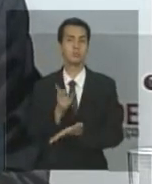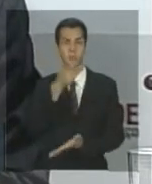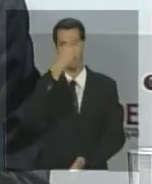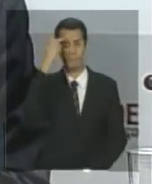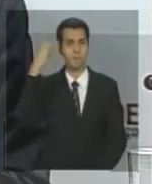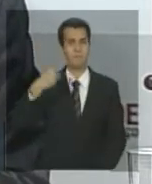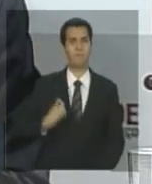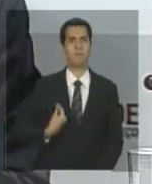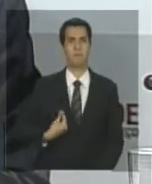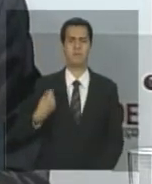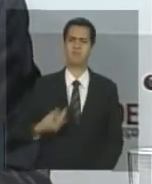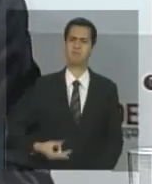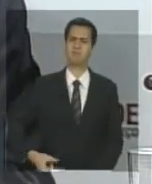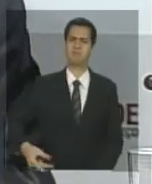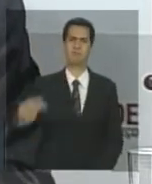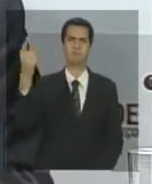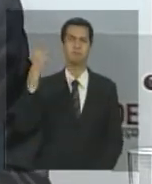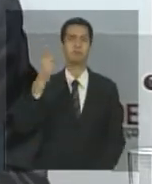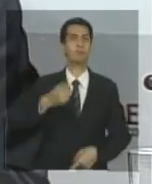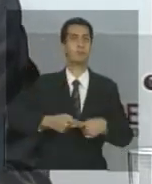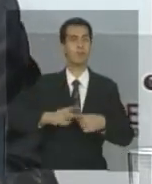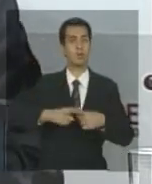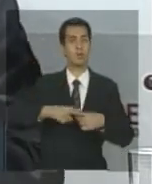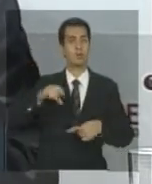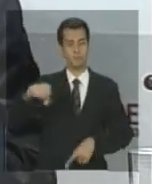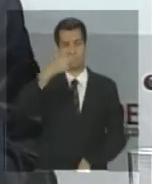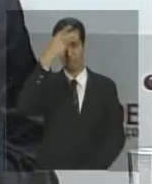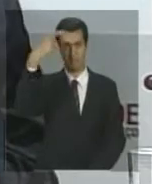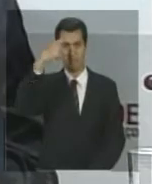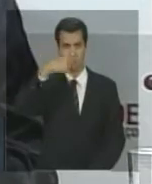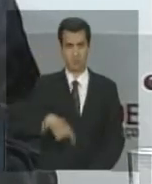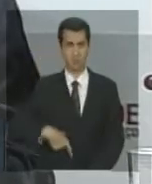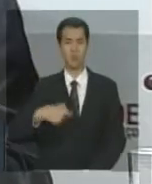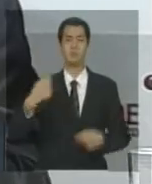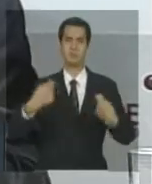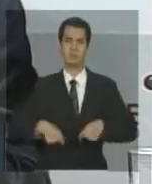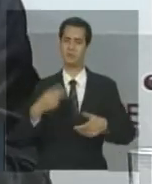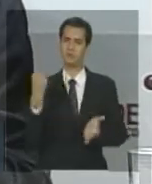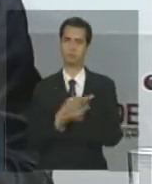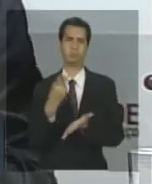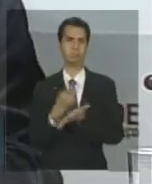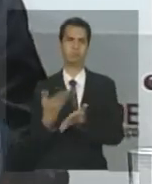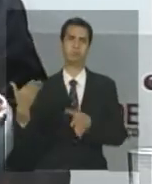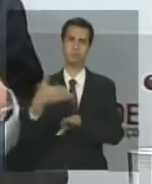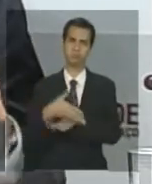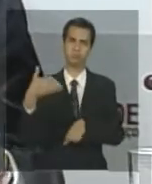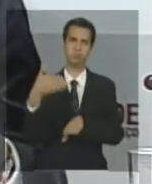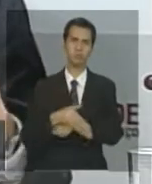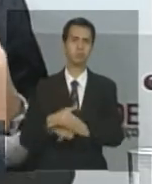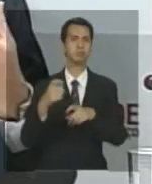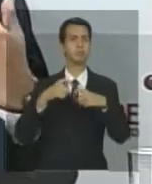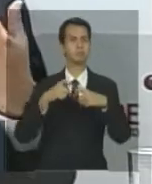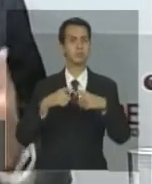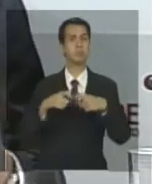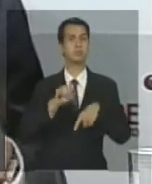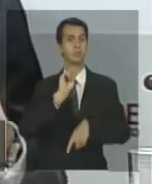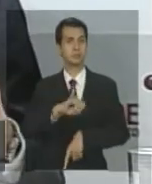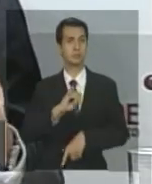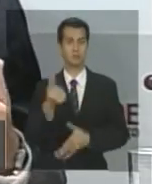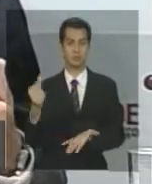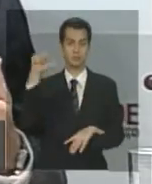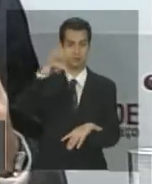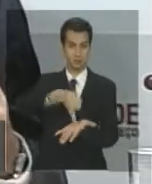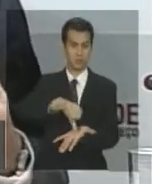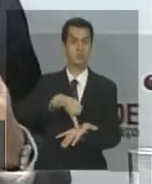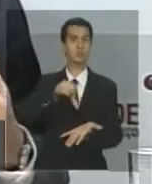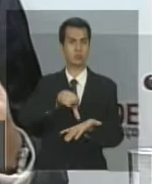tem um custo de manutenção desse paciente depois, que é retornos ambulatoriais, né? Então, os centros que fazem